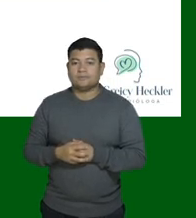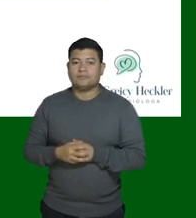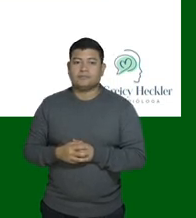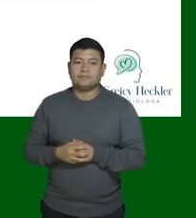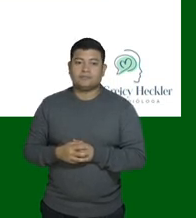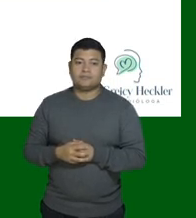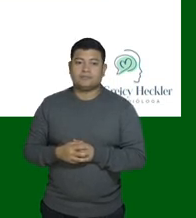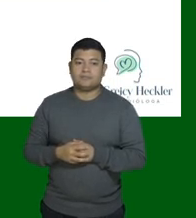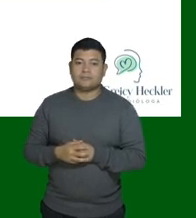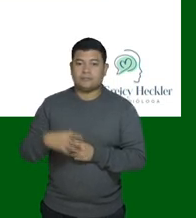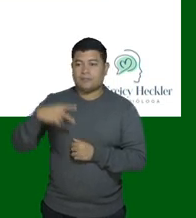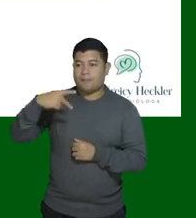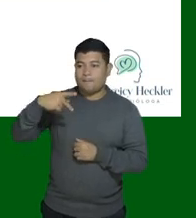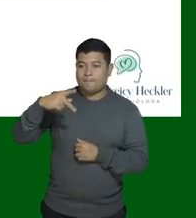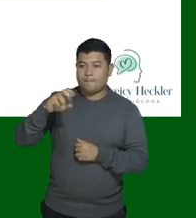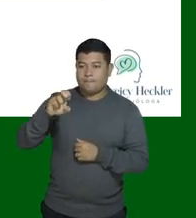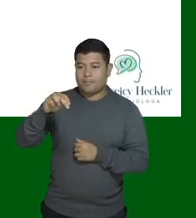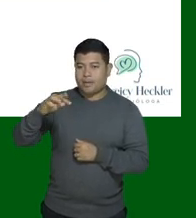Pente,